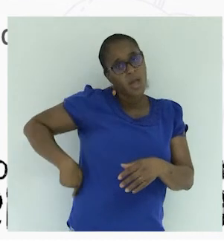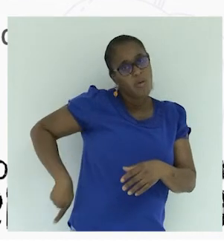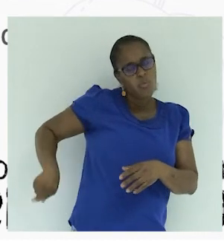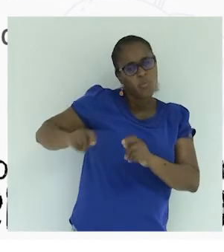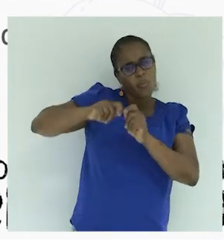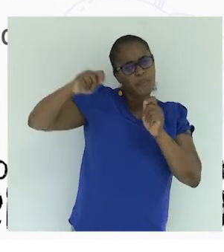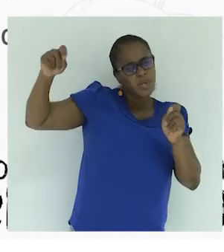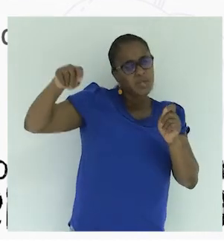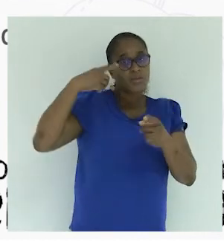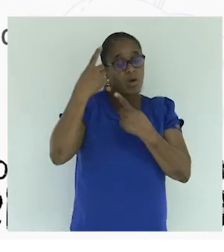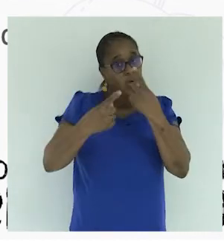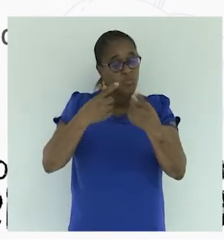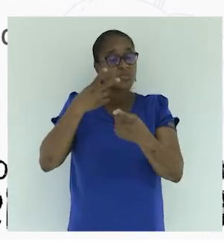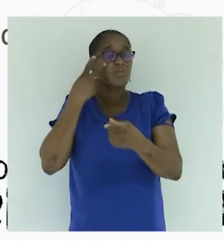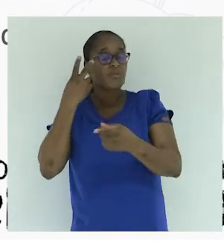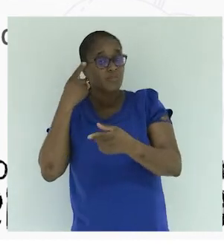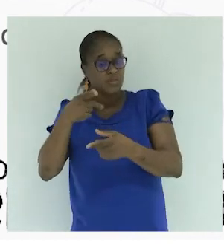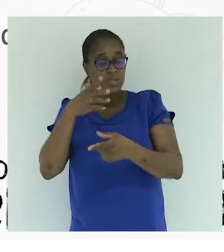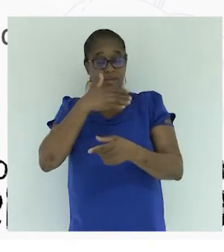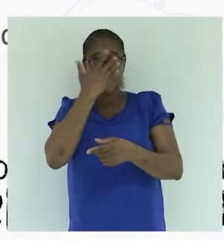única espécie que vive de dia.